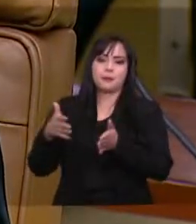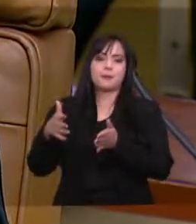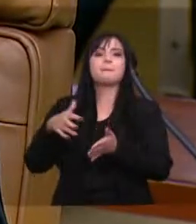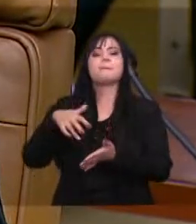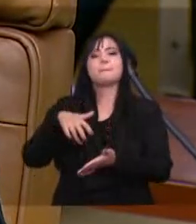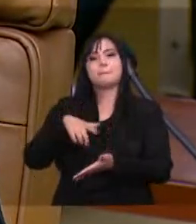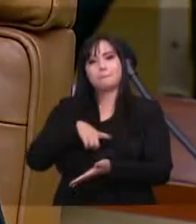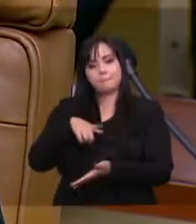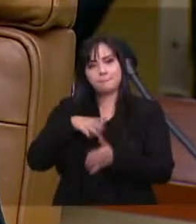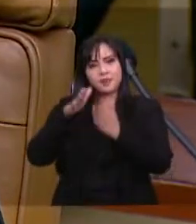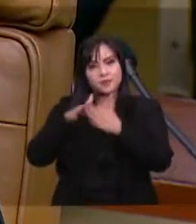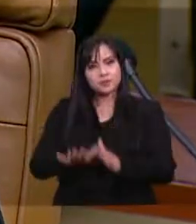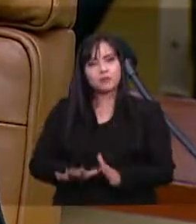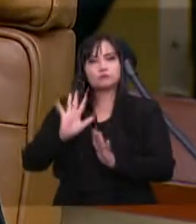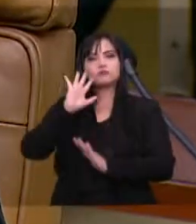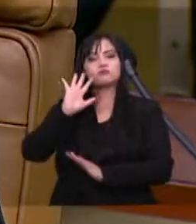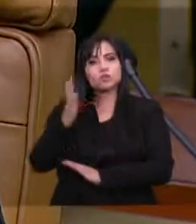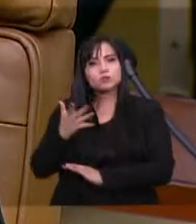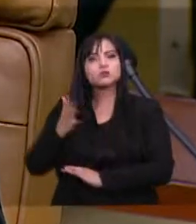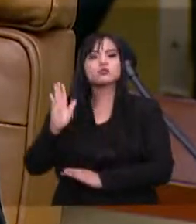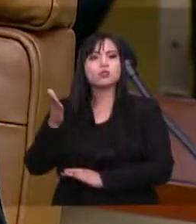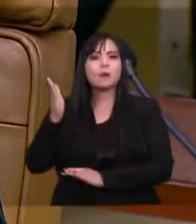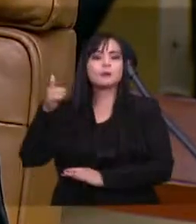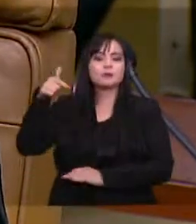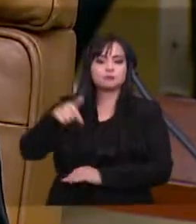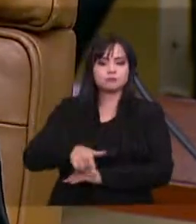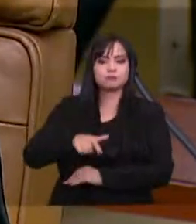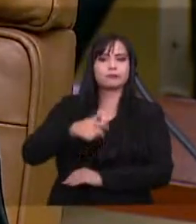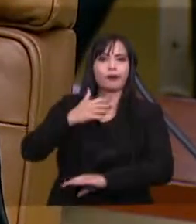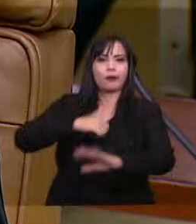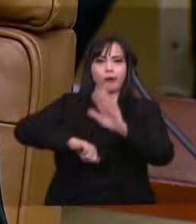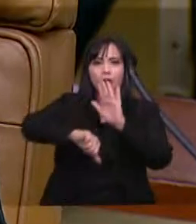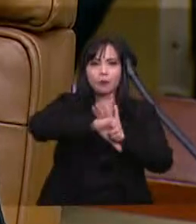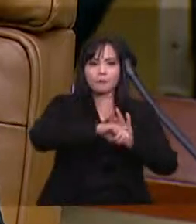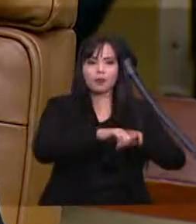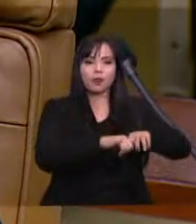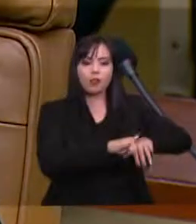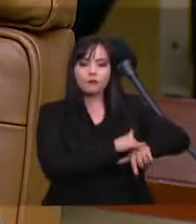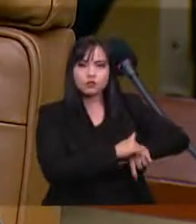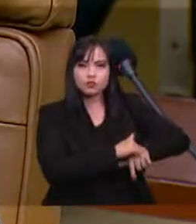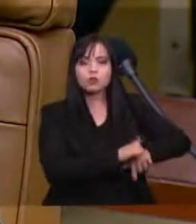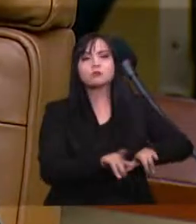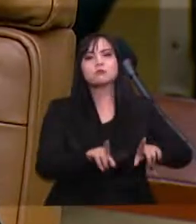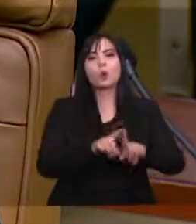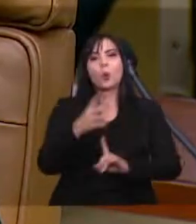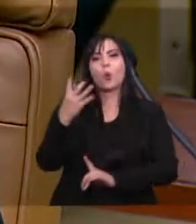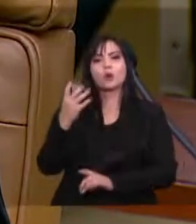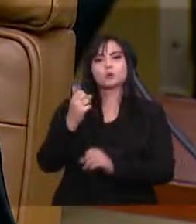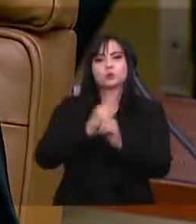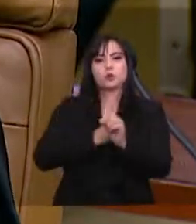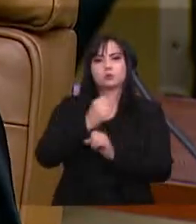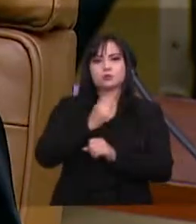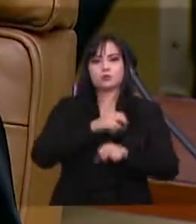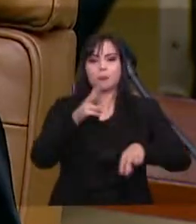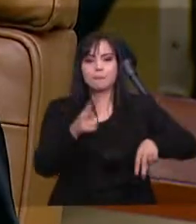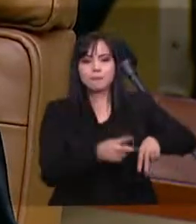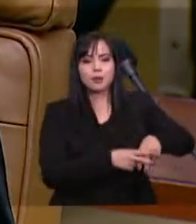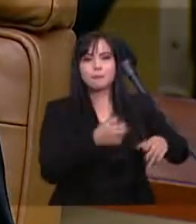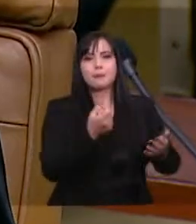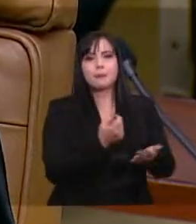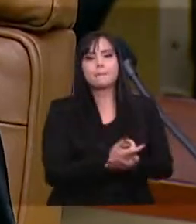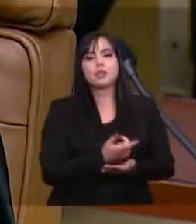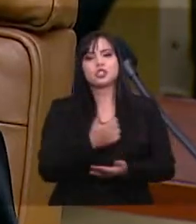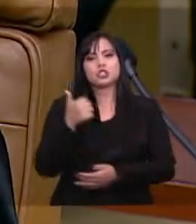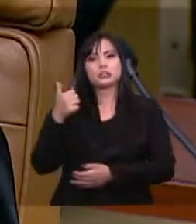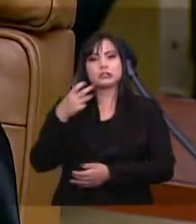fixada tornando a definitiva para este delito lavagem de dinheiro em quatro anos de reclusão e pagamento